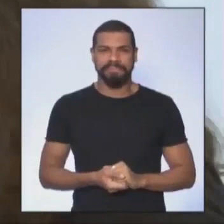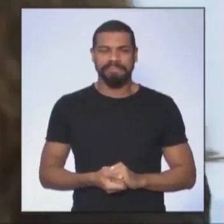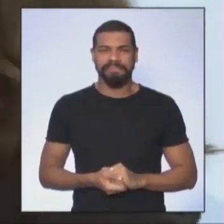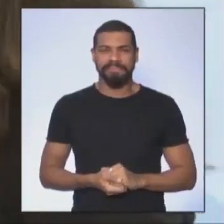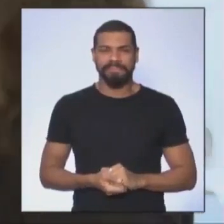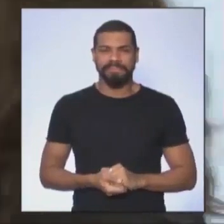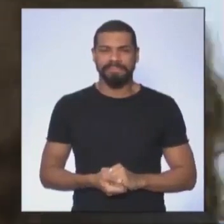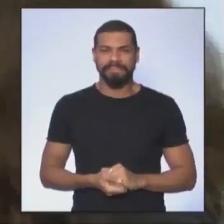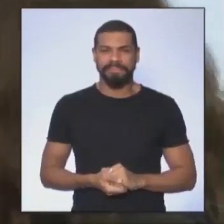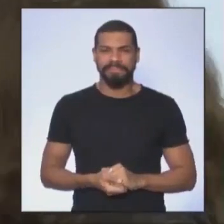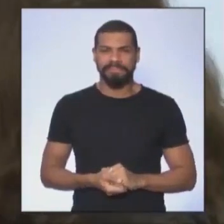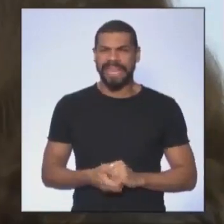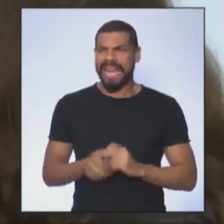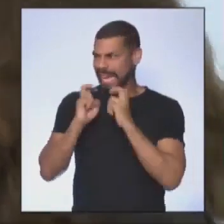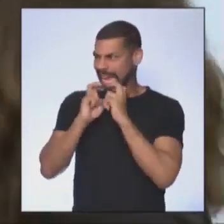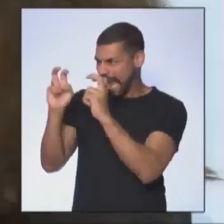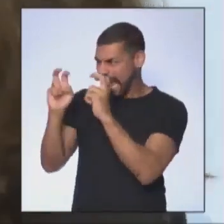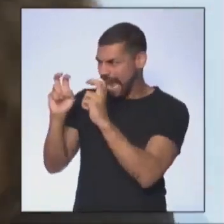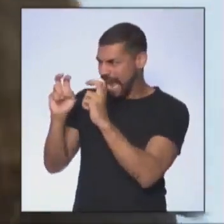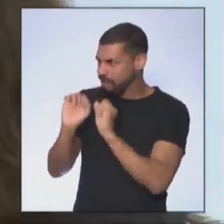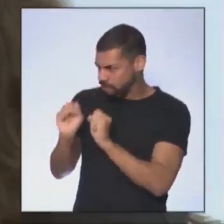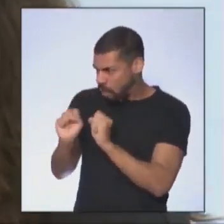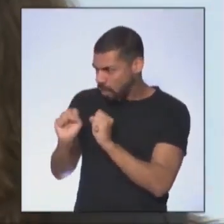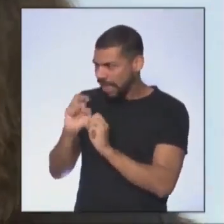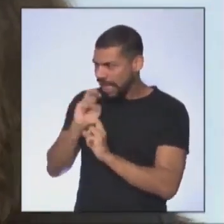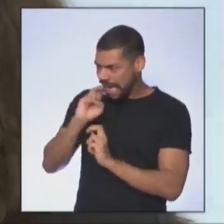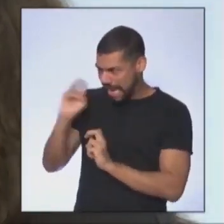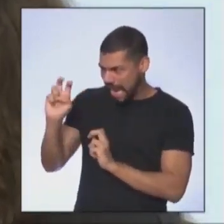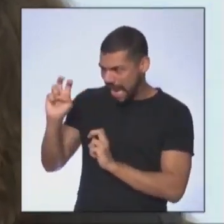favor. Gritão mesmo? É. Então vai.